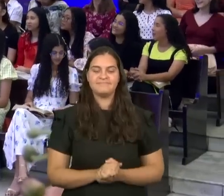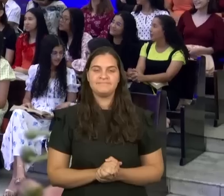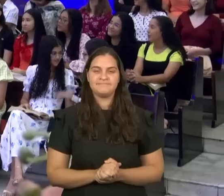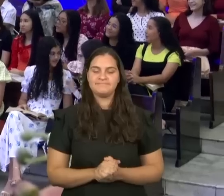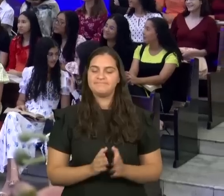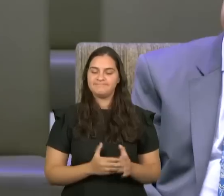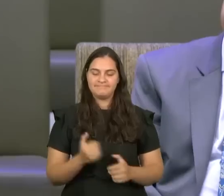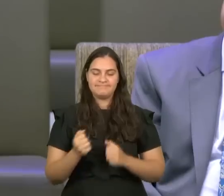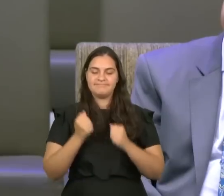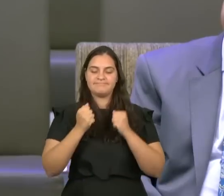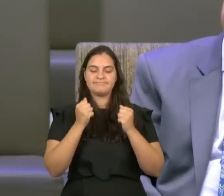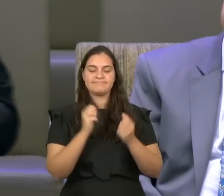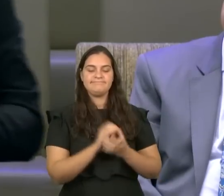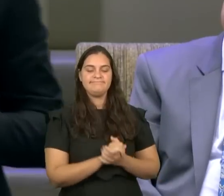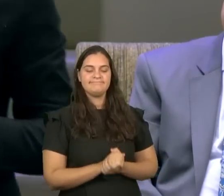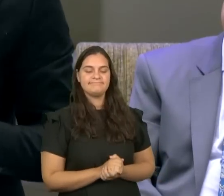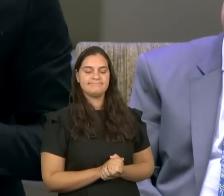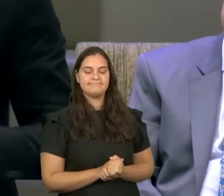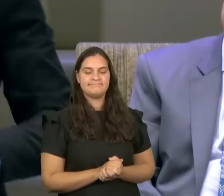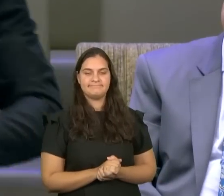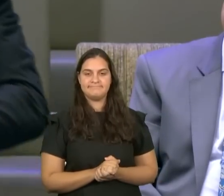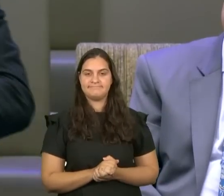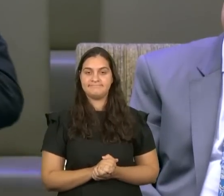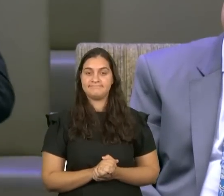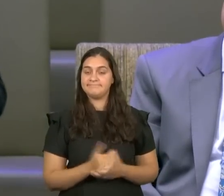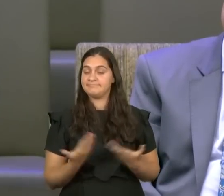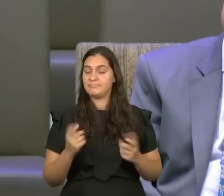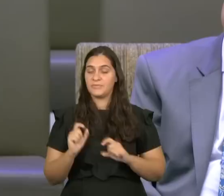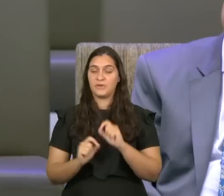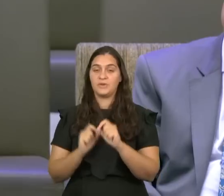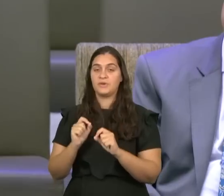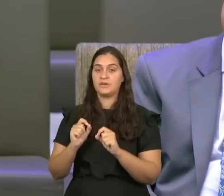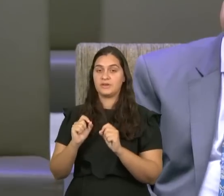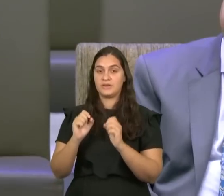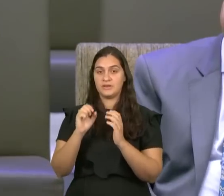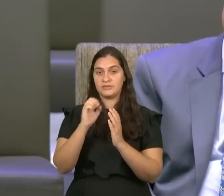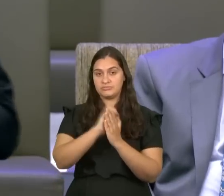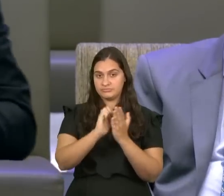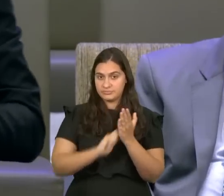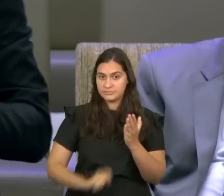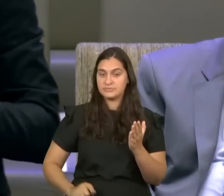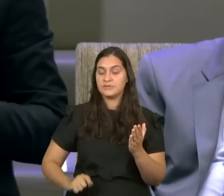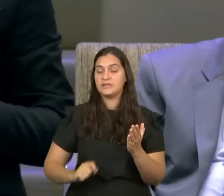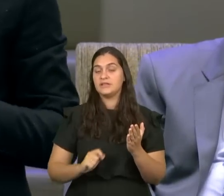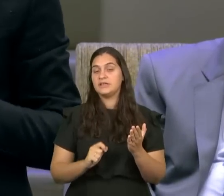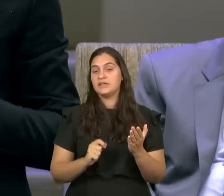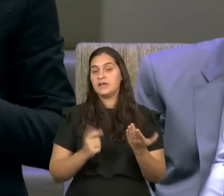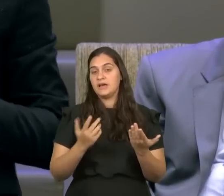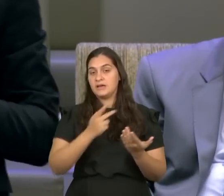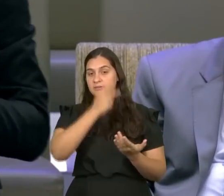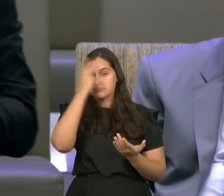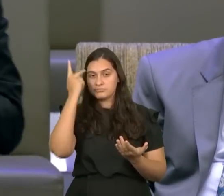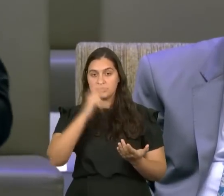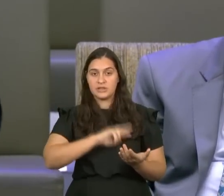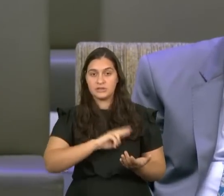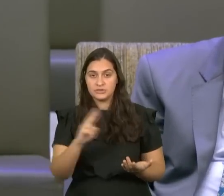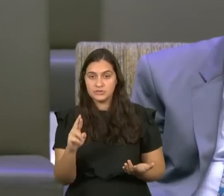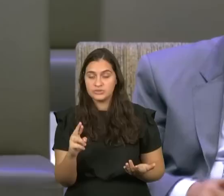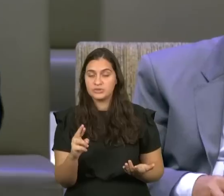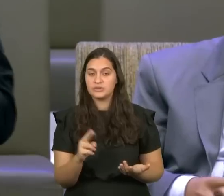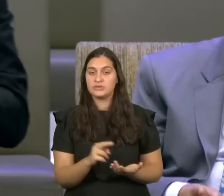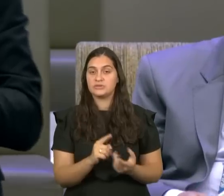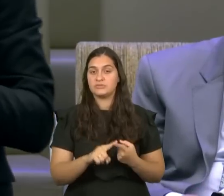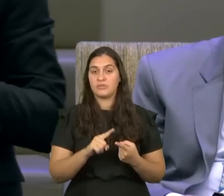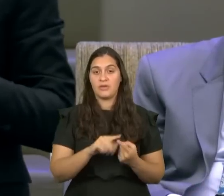aleluia era isso que os escribas os doutores da lei e os